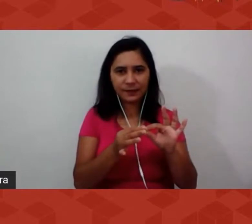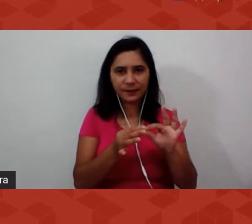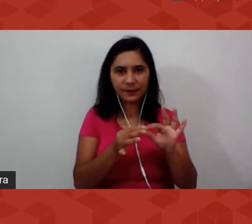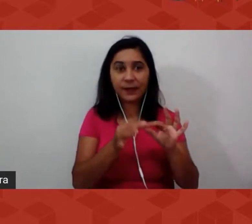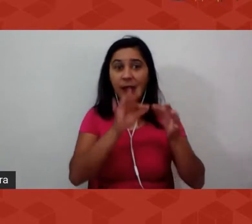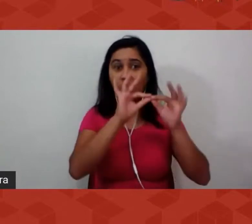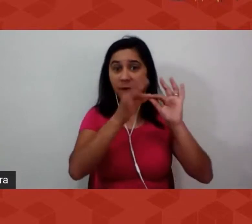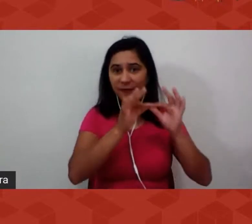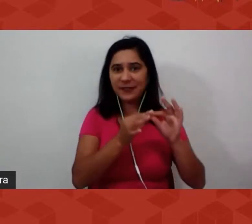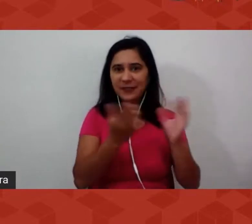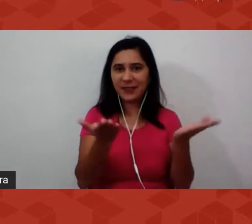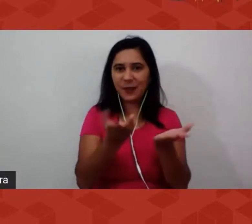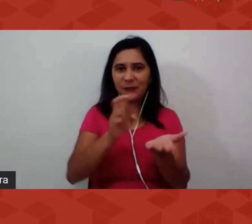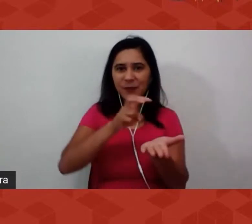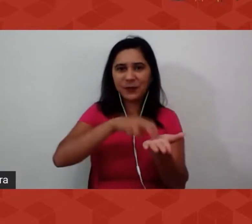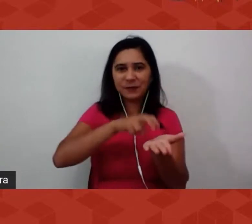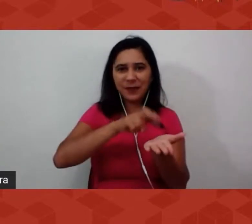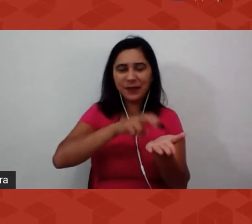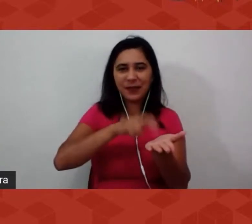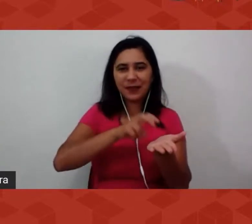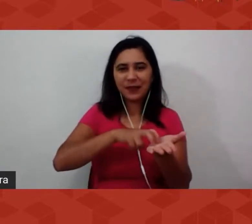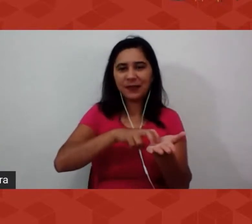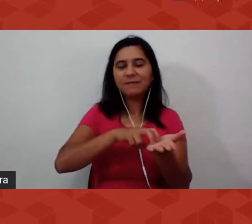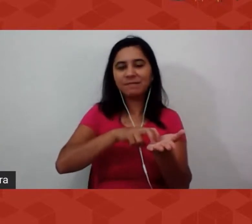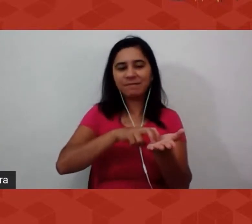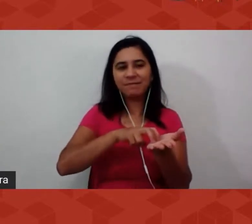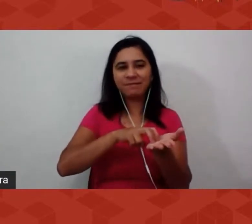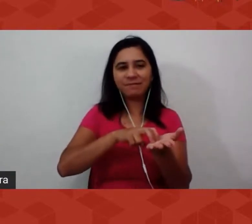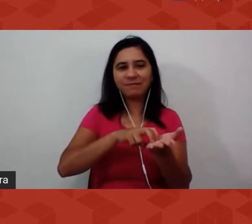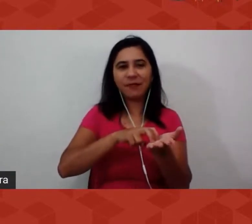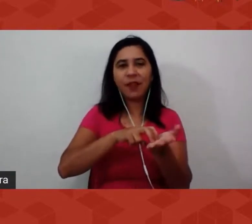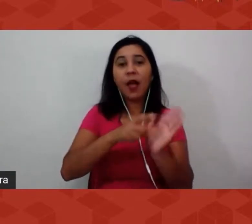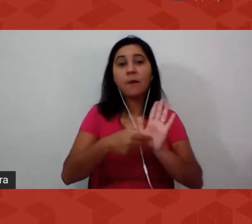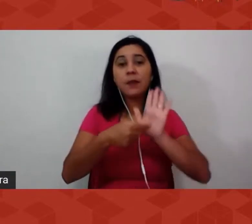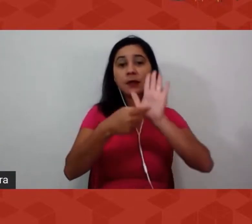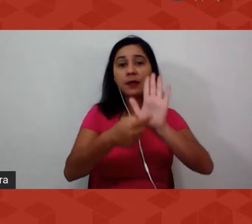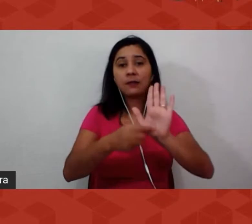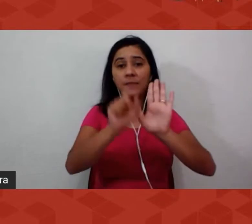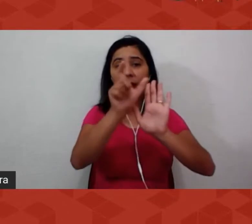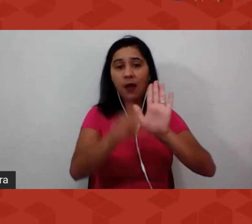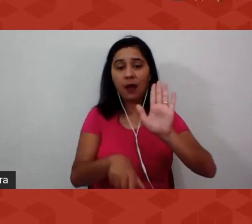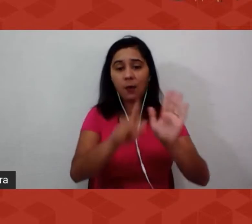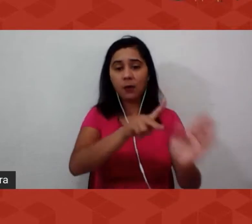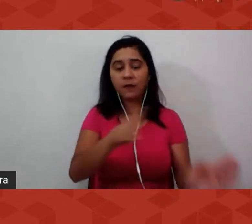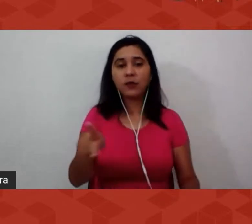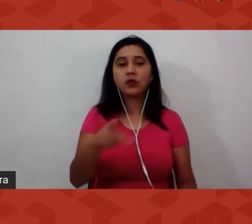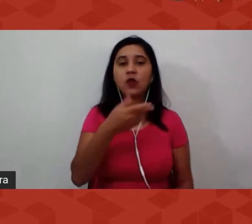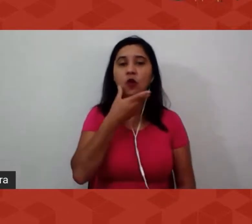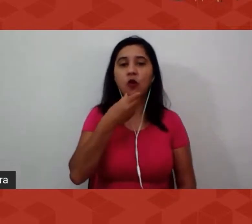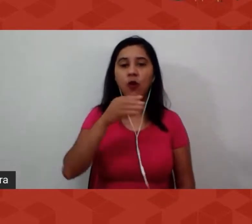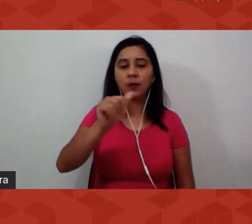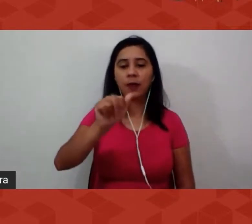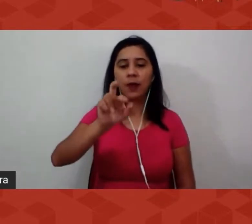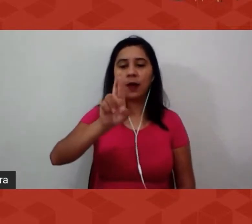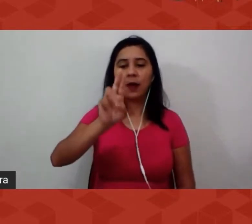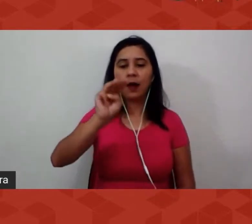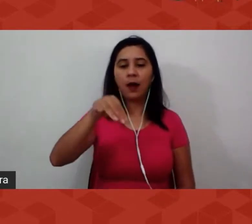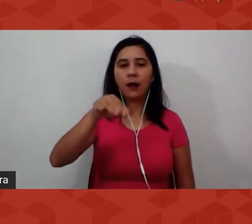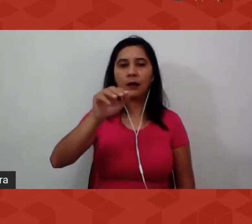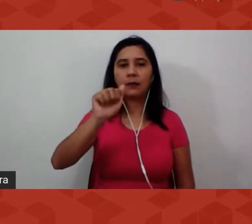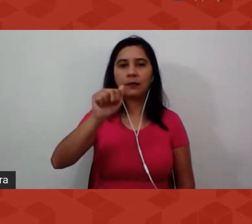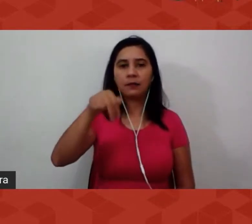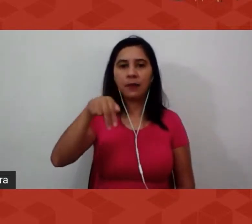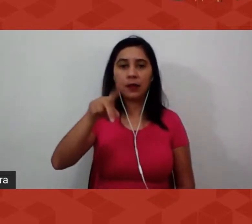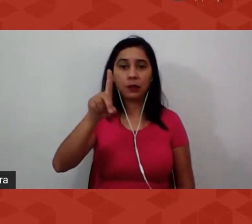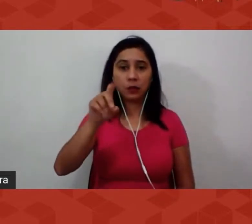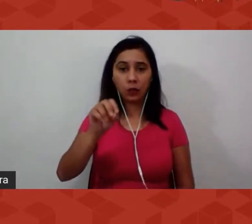a oficina dessa manhã a ser apresentada pelo professor Armando Antonioli. Antes disso, eu gostaria de ressaltar a todos